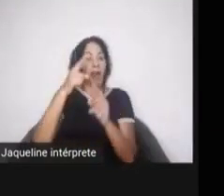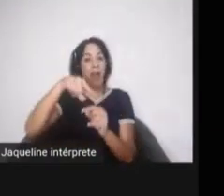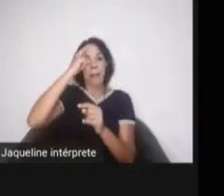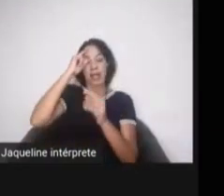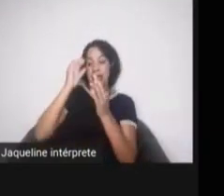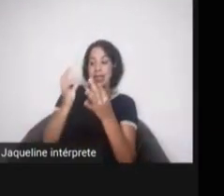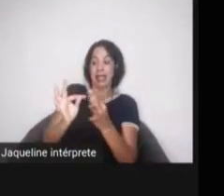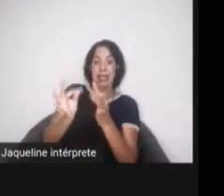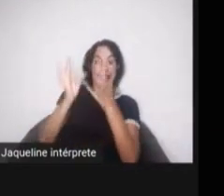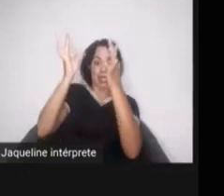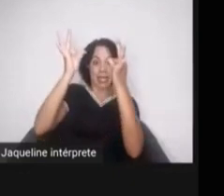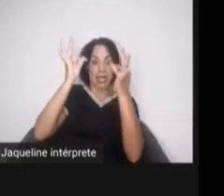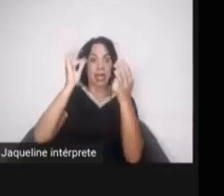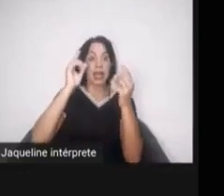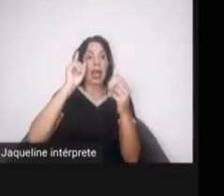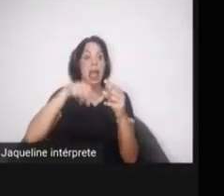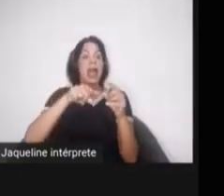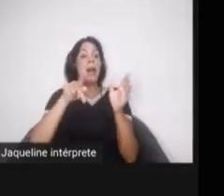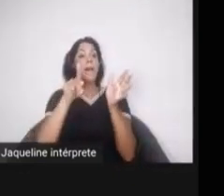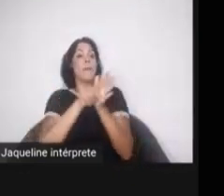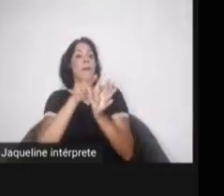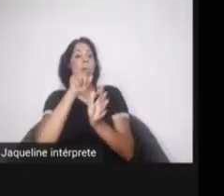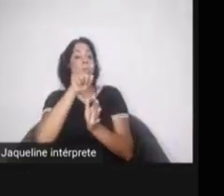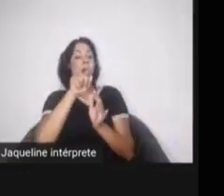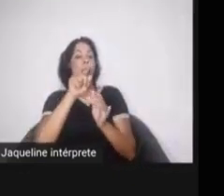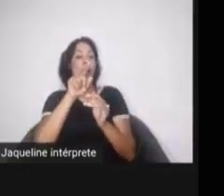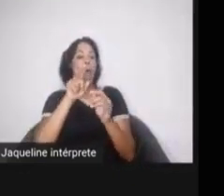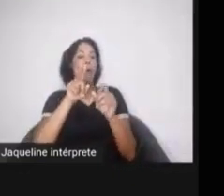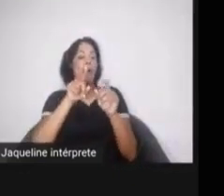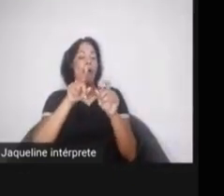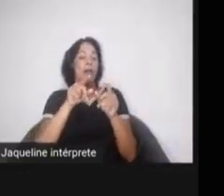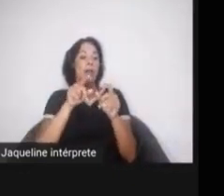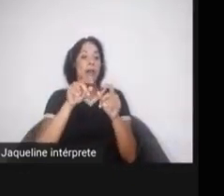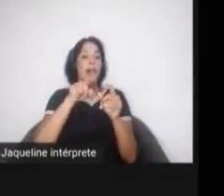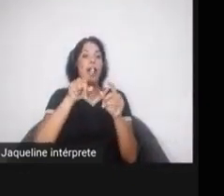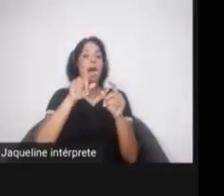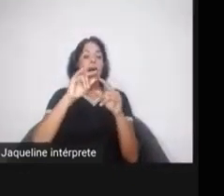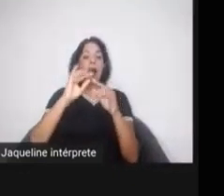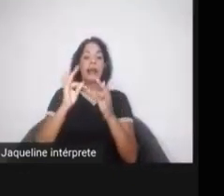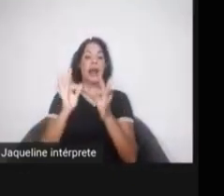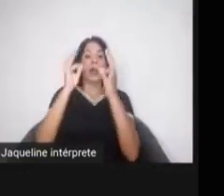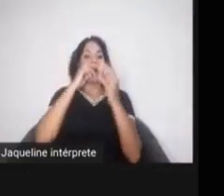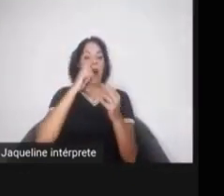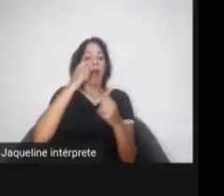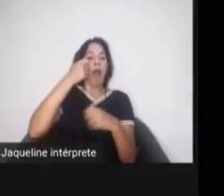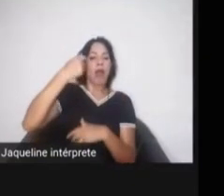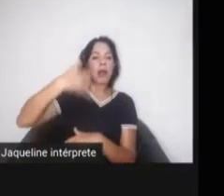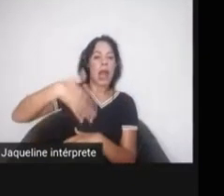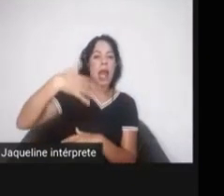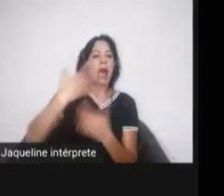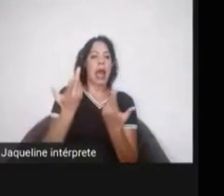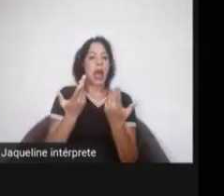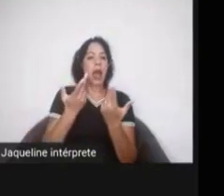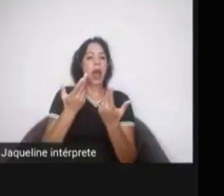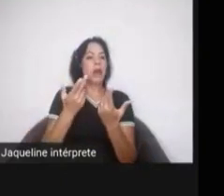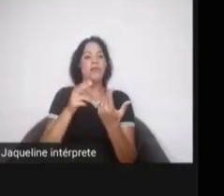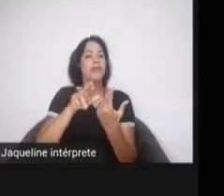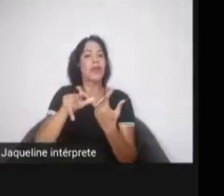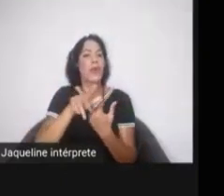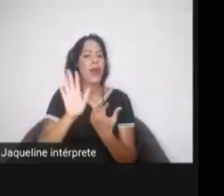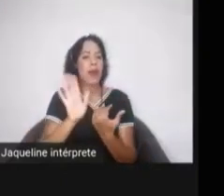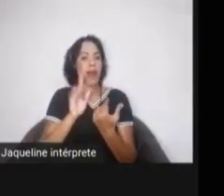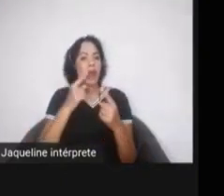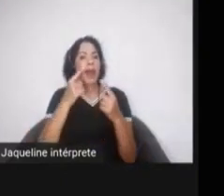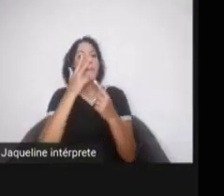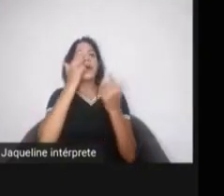então, você tem uma high technology, que a tecnologia de custo, é como se fosse, né, as adaptações curriculares de grande e